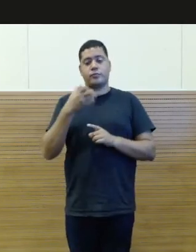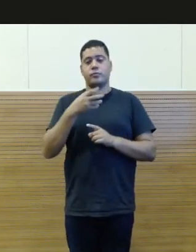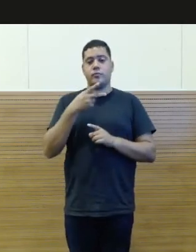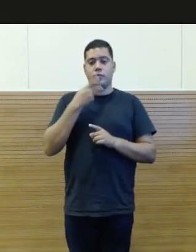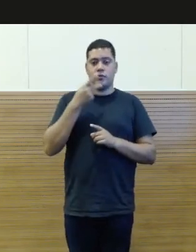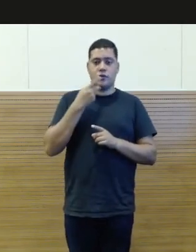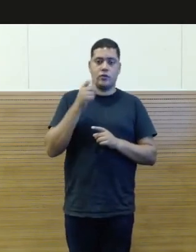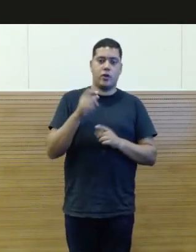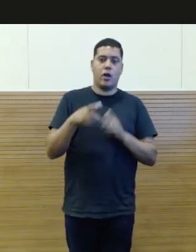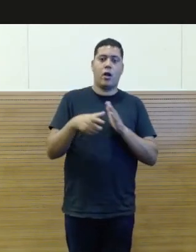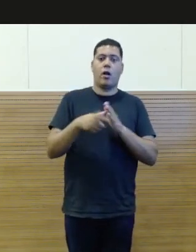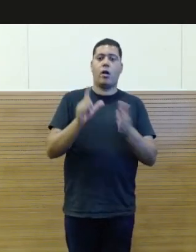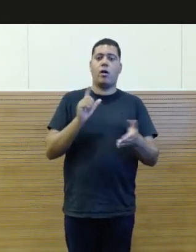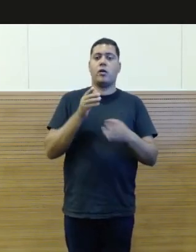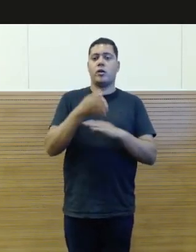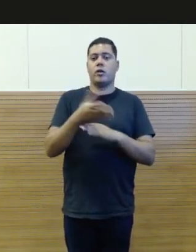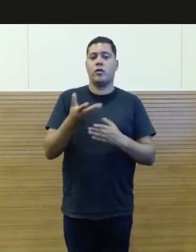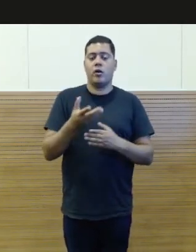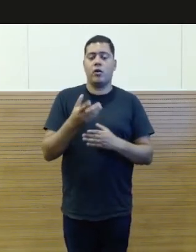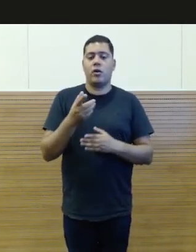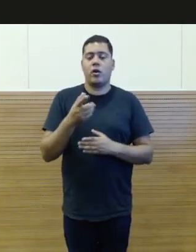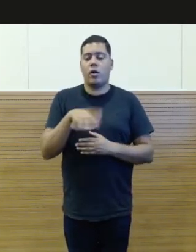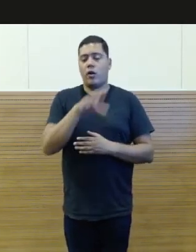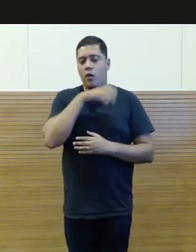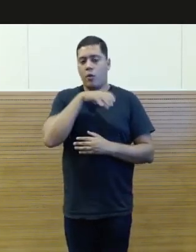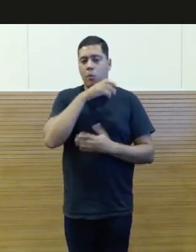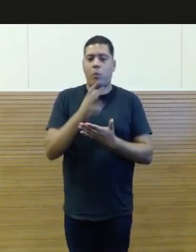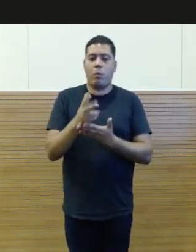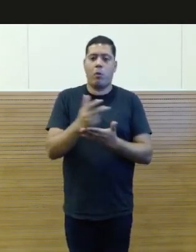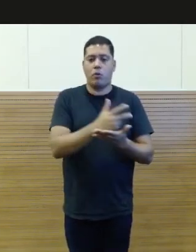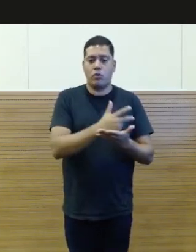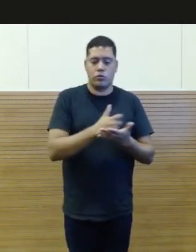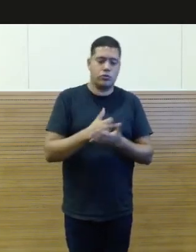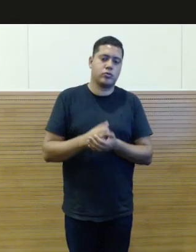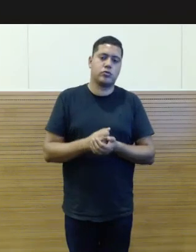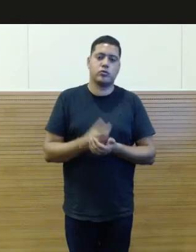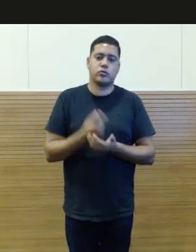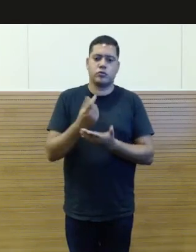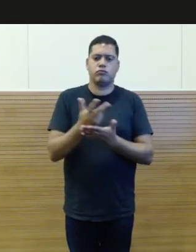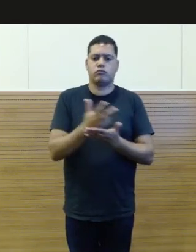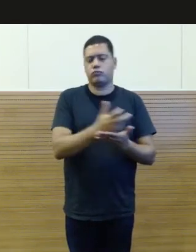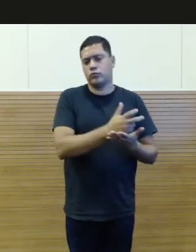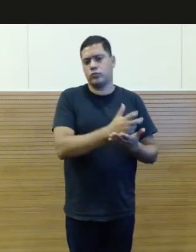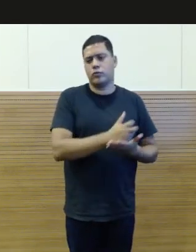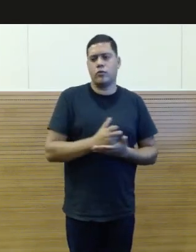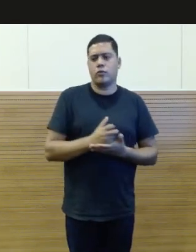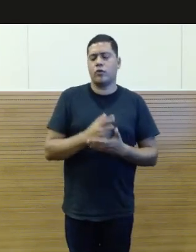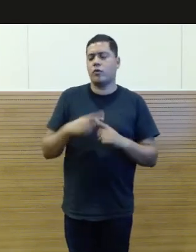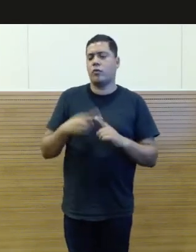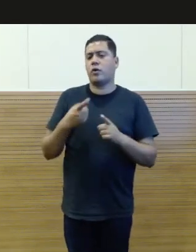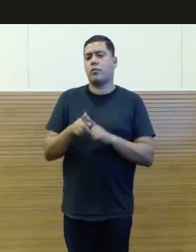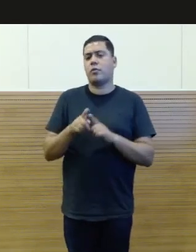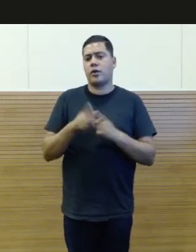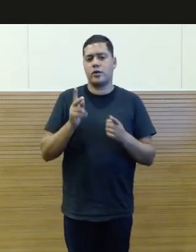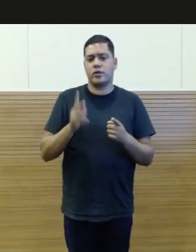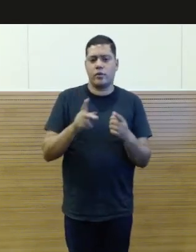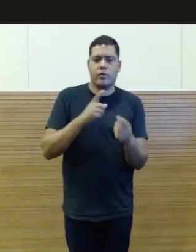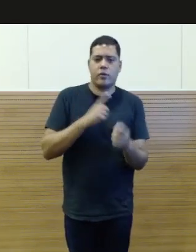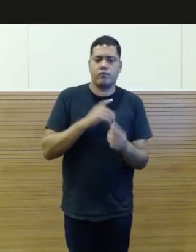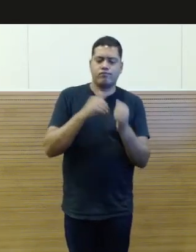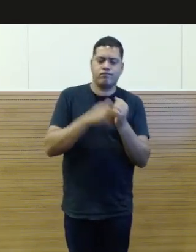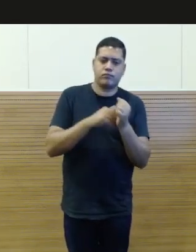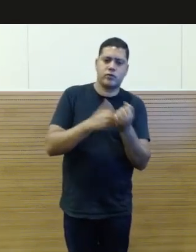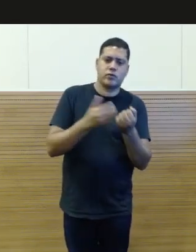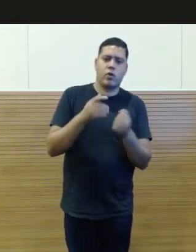fechando, antes de entrar nos impostos em relação à regulação da publicidade, é que a gente tem sempre insistido com os países